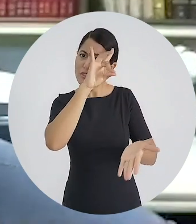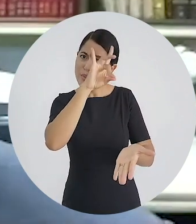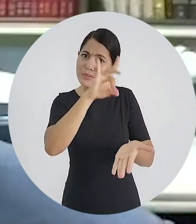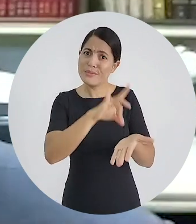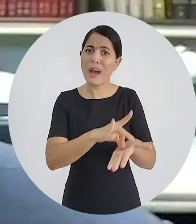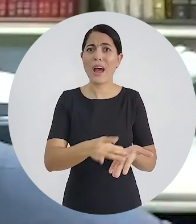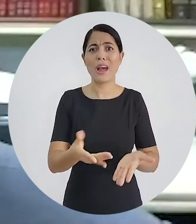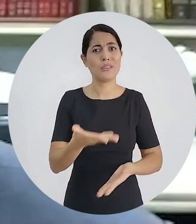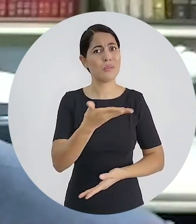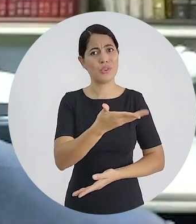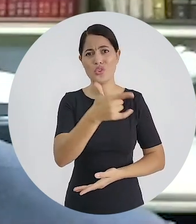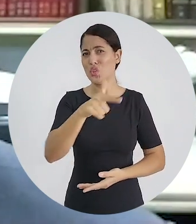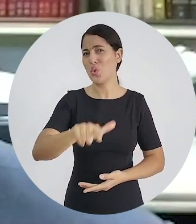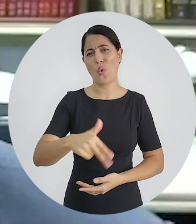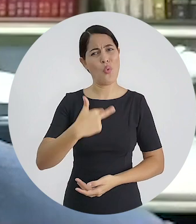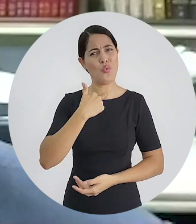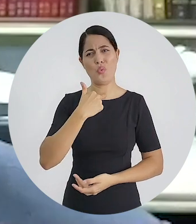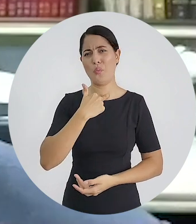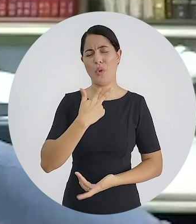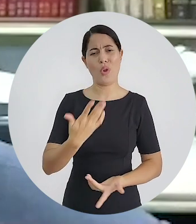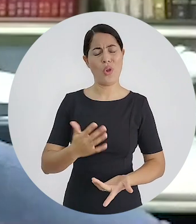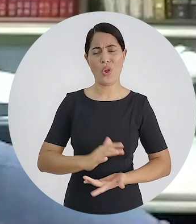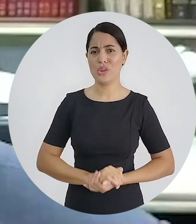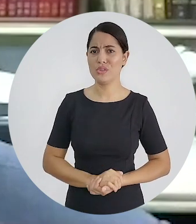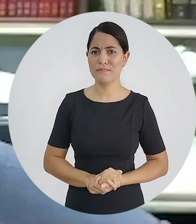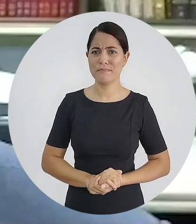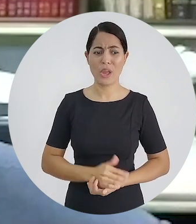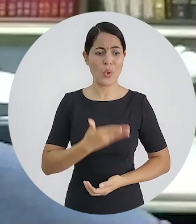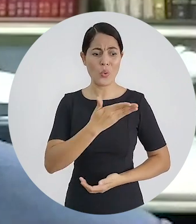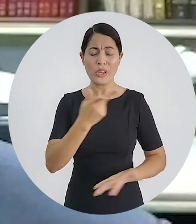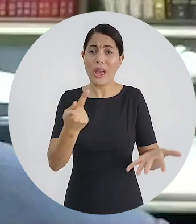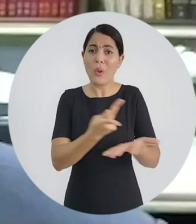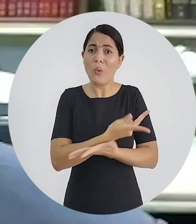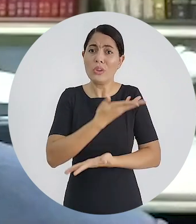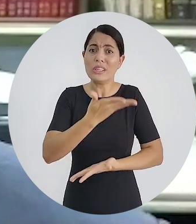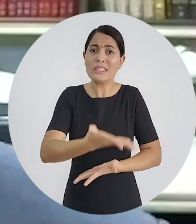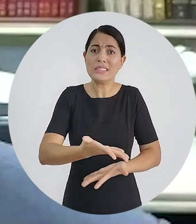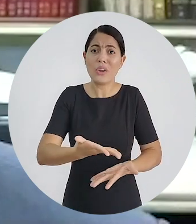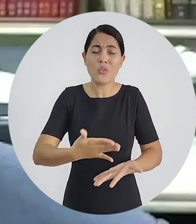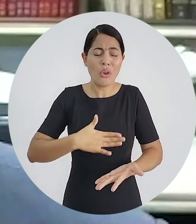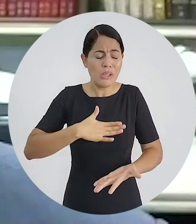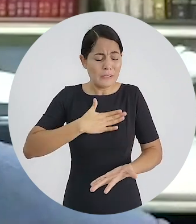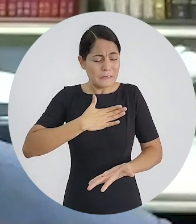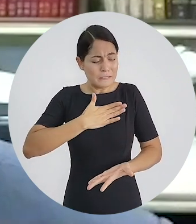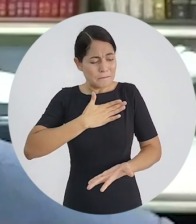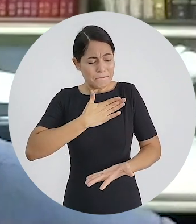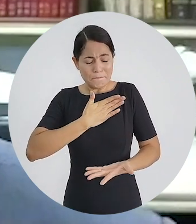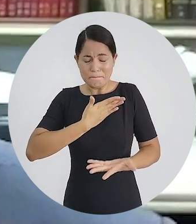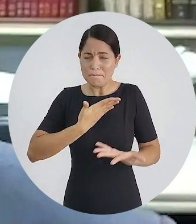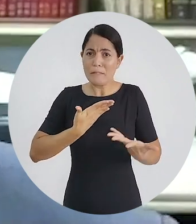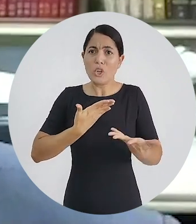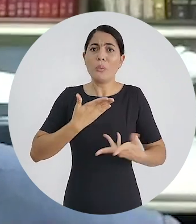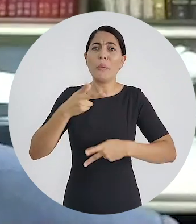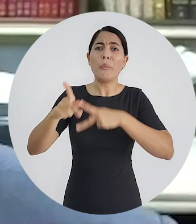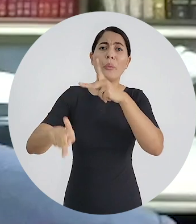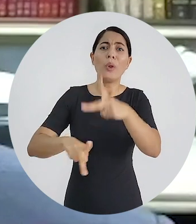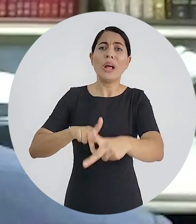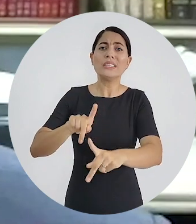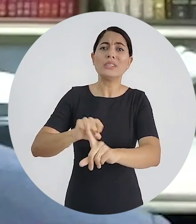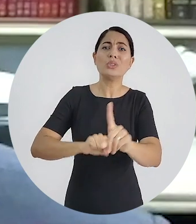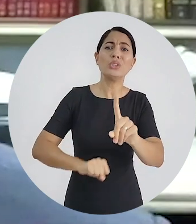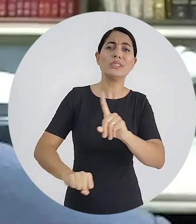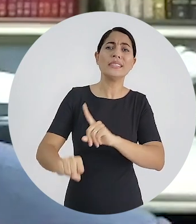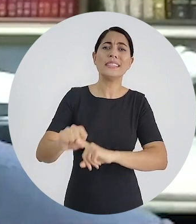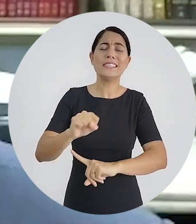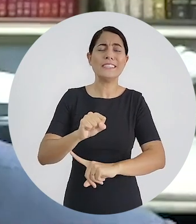forma efetiva para um quadro daquele não se repetir. É um quadro horroroso, é um quadro que indignifica